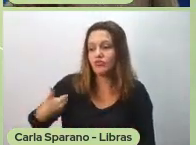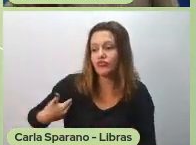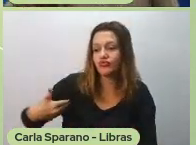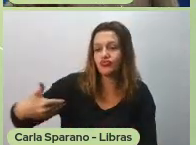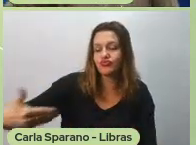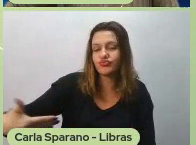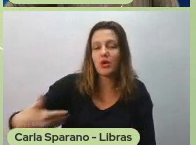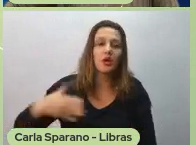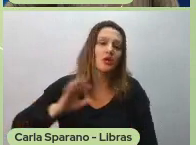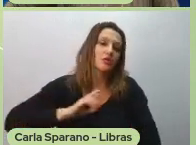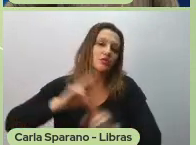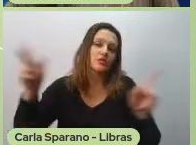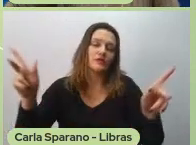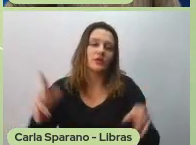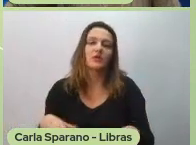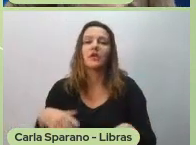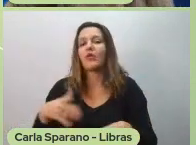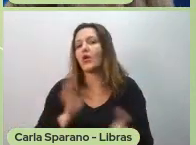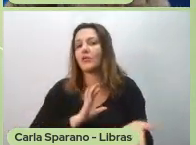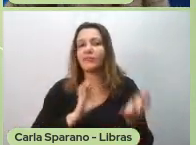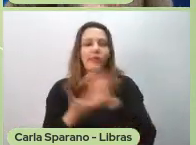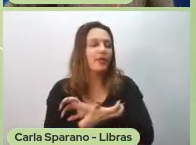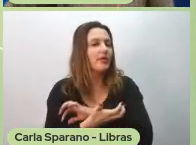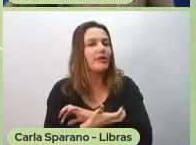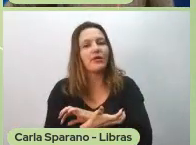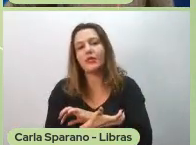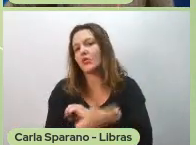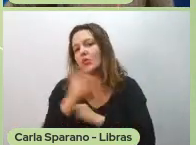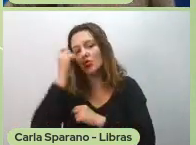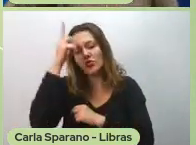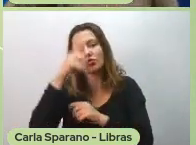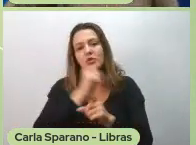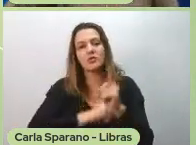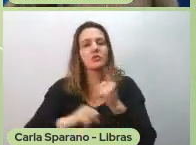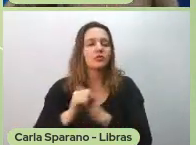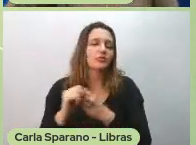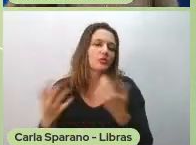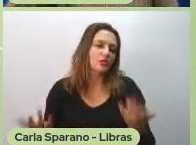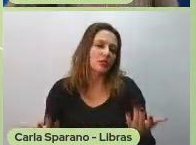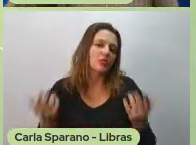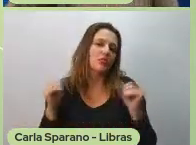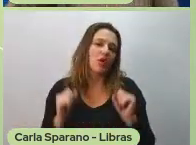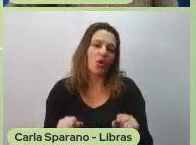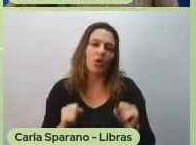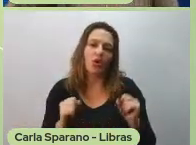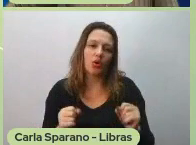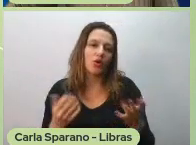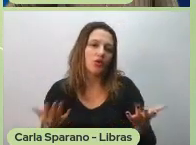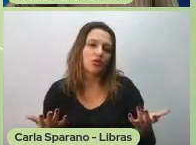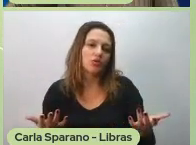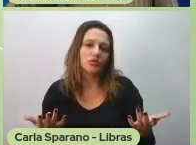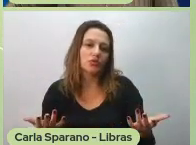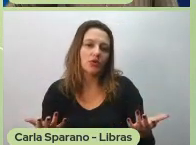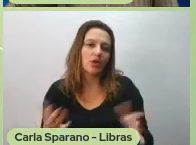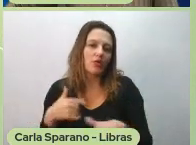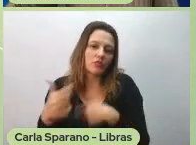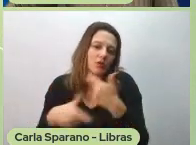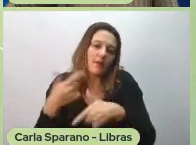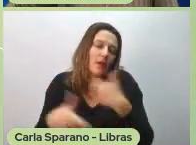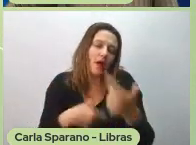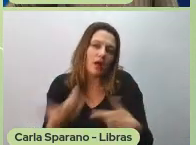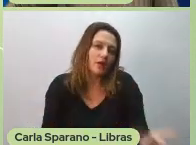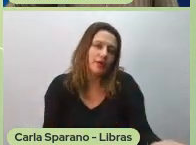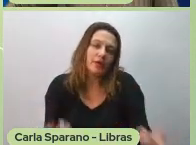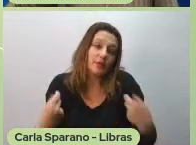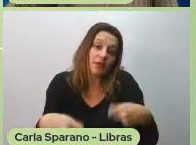aí cultural, social, que, de repente, é uma onda, uma onda que a gente tem que navegar